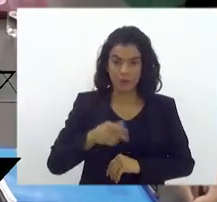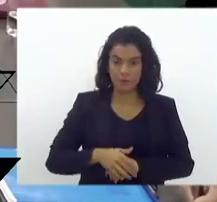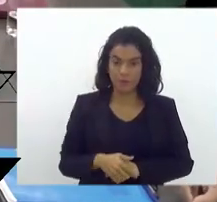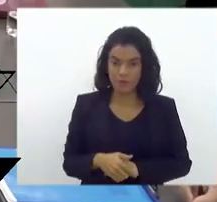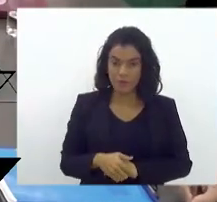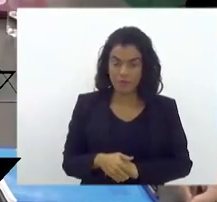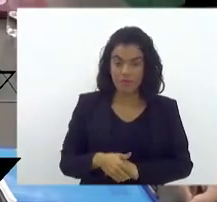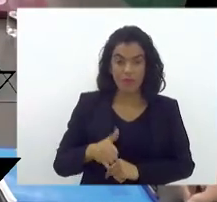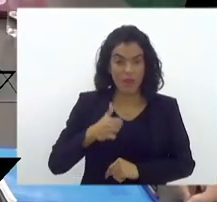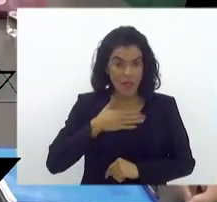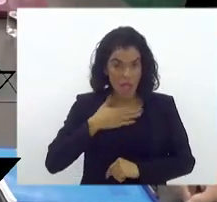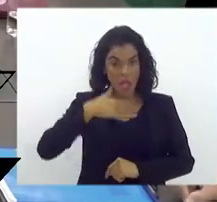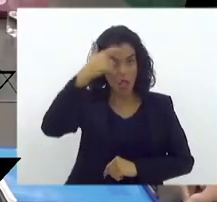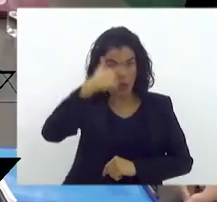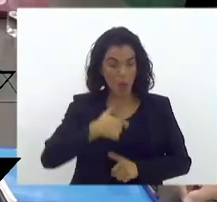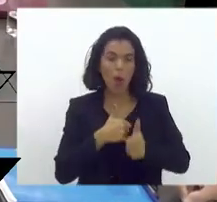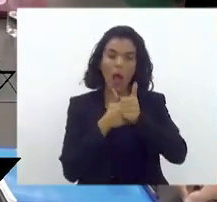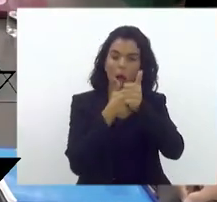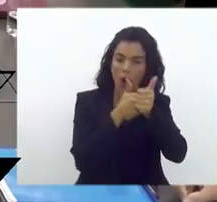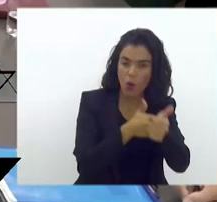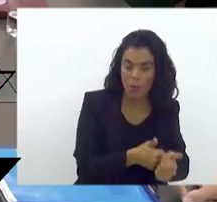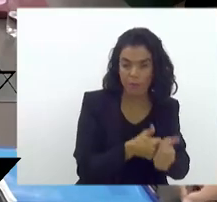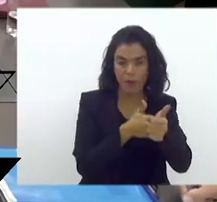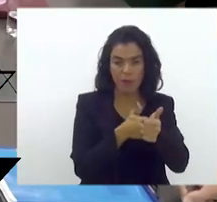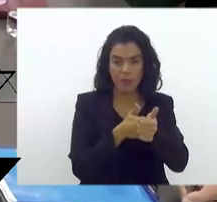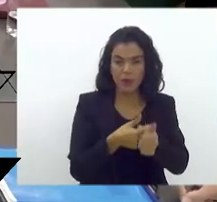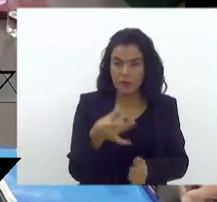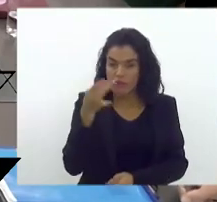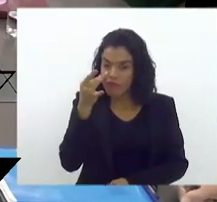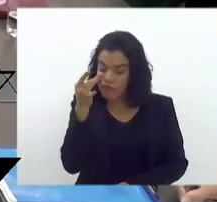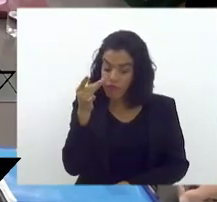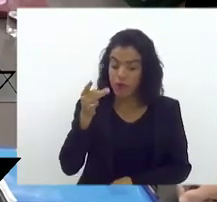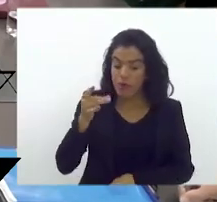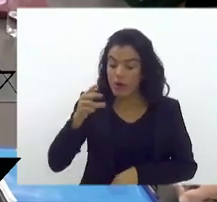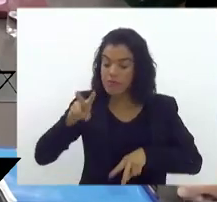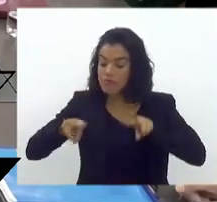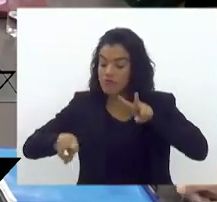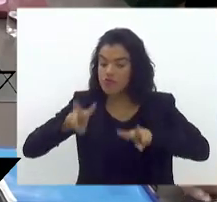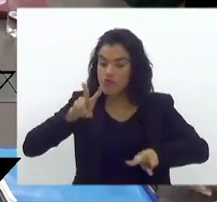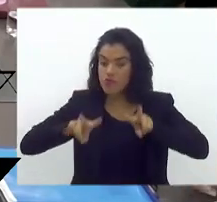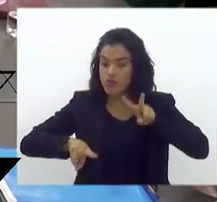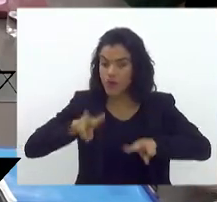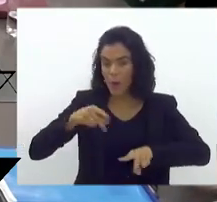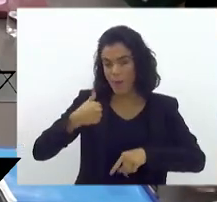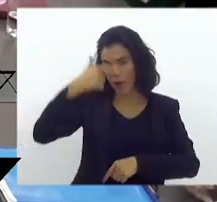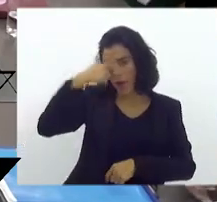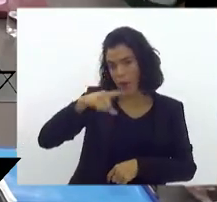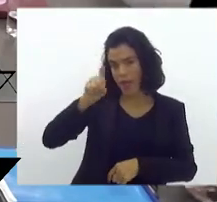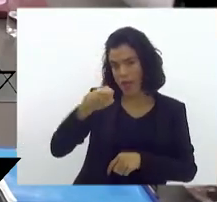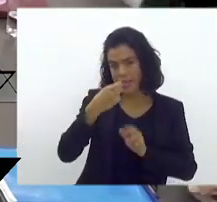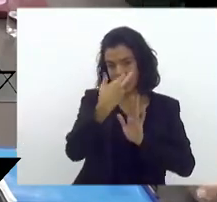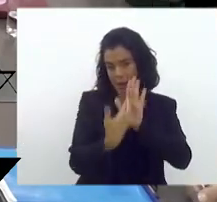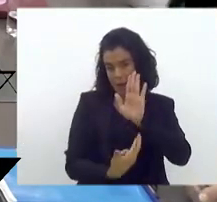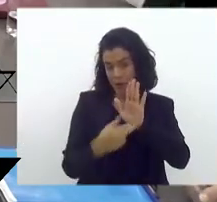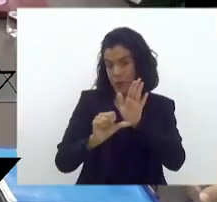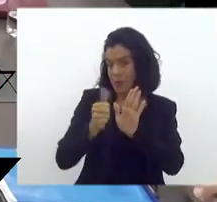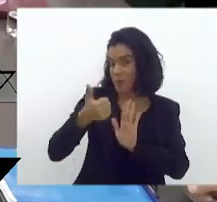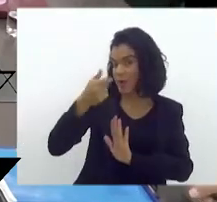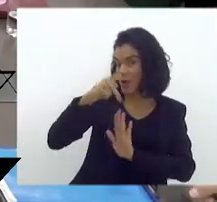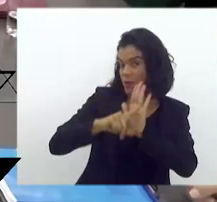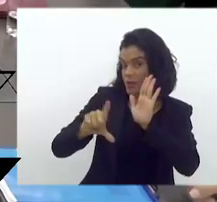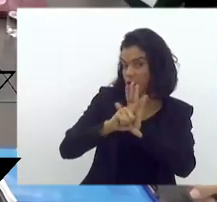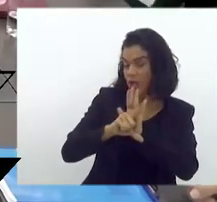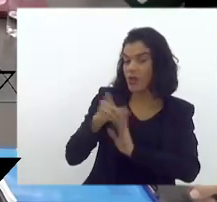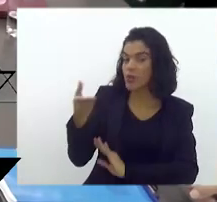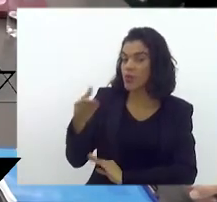Eu acompanho esse tema muito de perto, até porque fui relator aqui na CCJ do primeiro projeto do Carlos